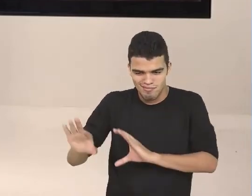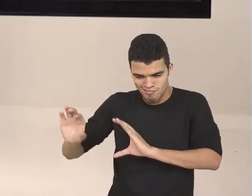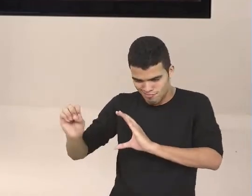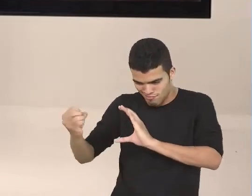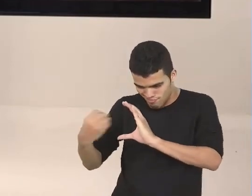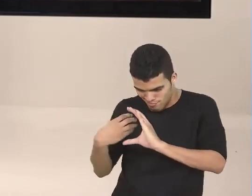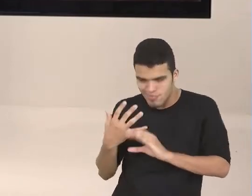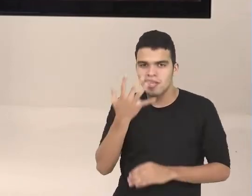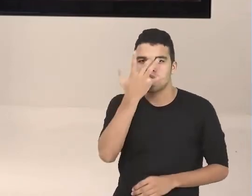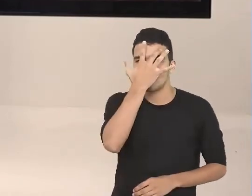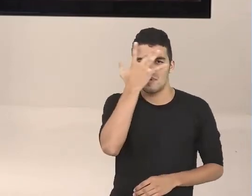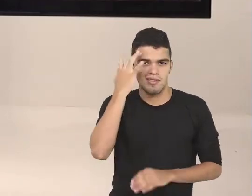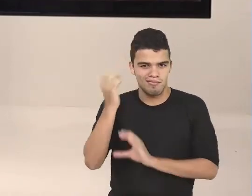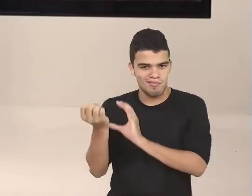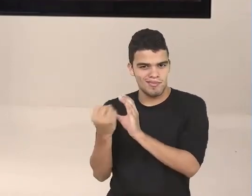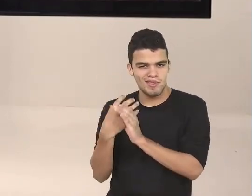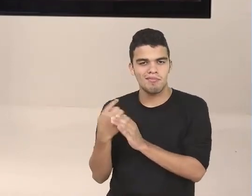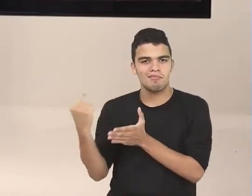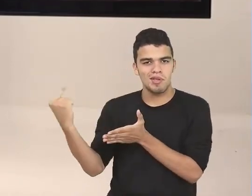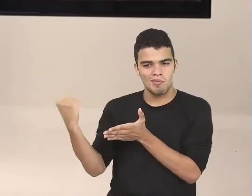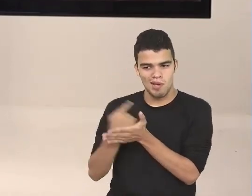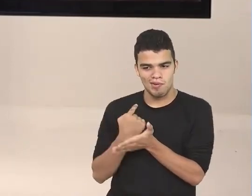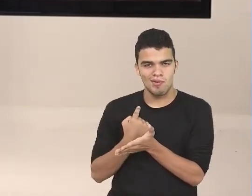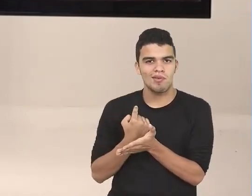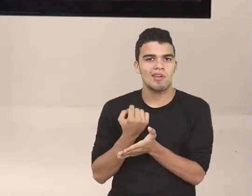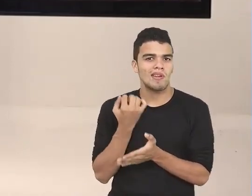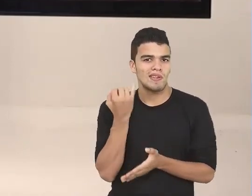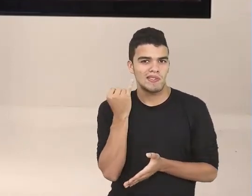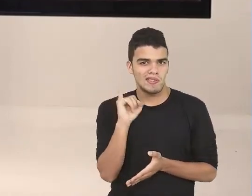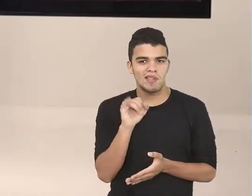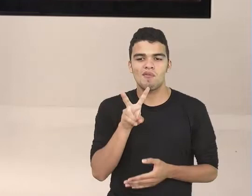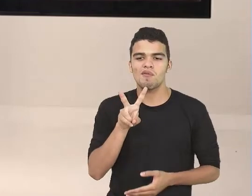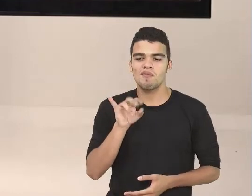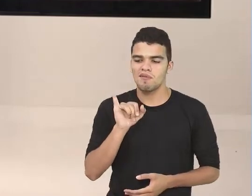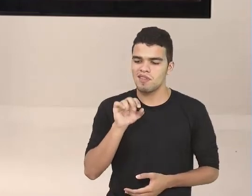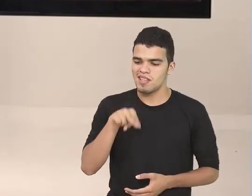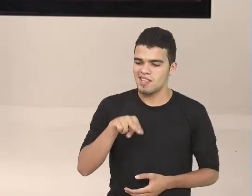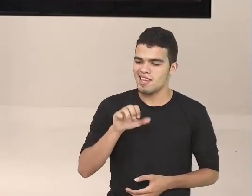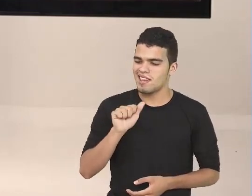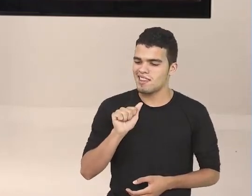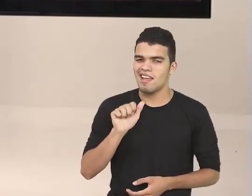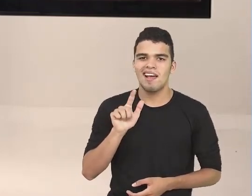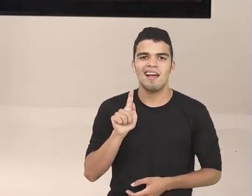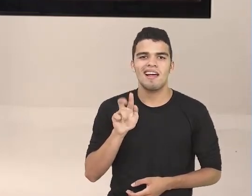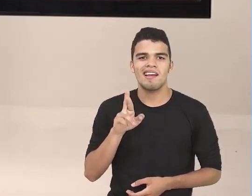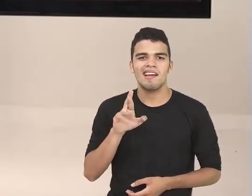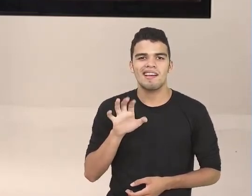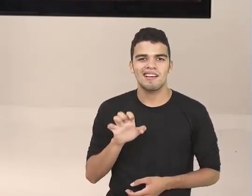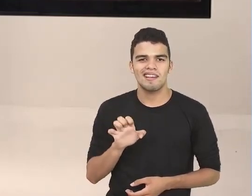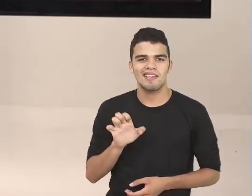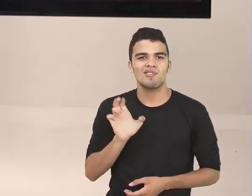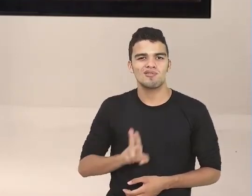uma pessoa que ela me perguntou se o vinagre que a gente utiliza para fazer comida, ele é